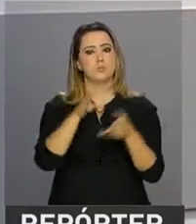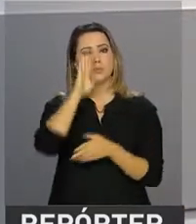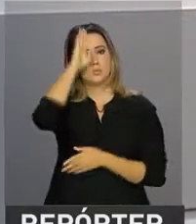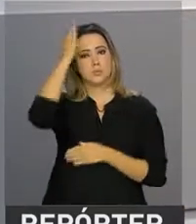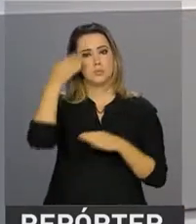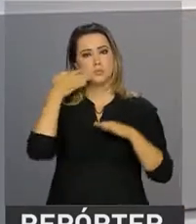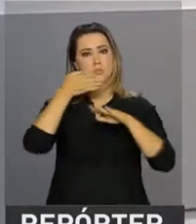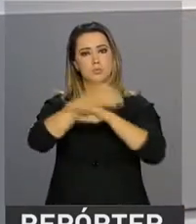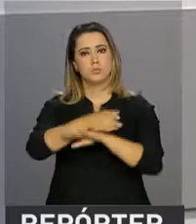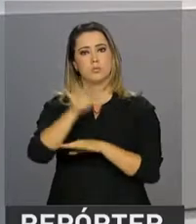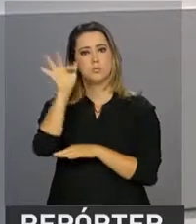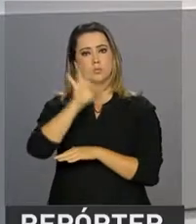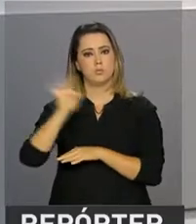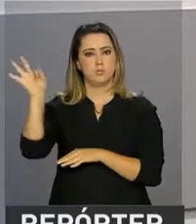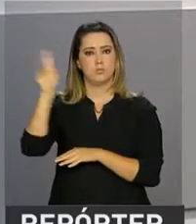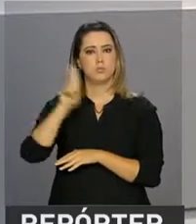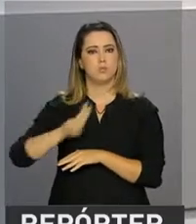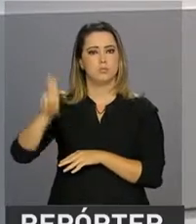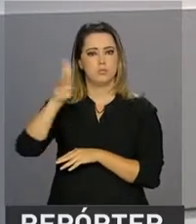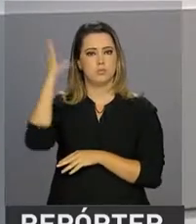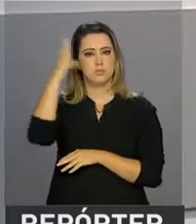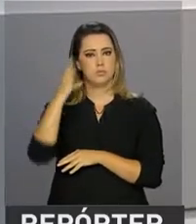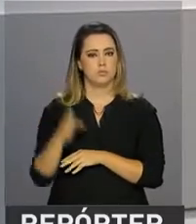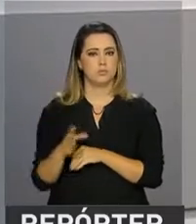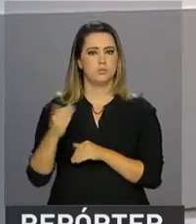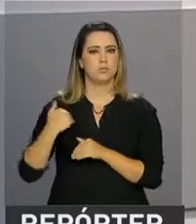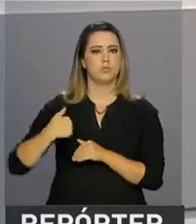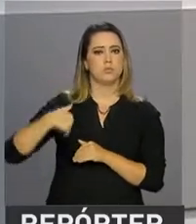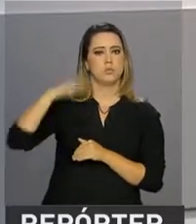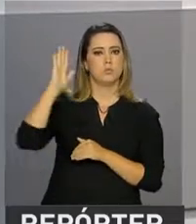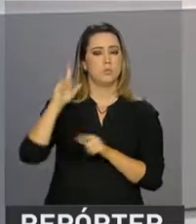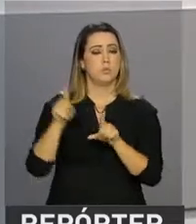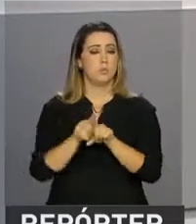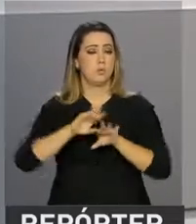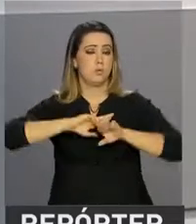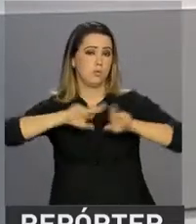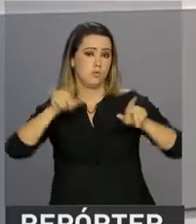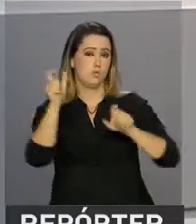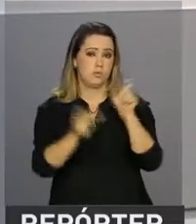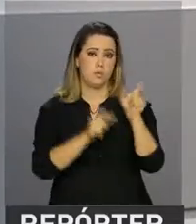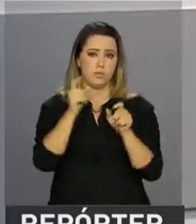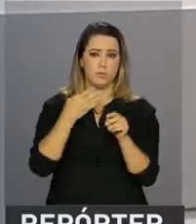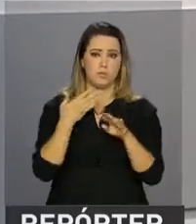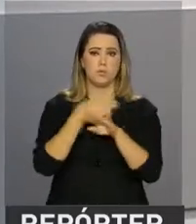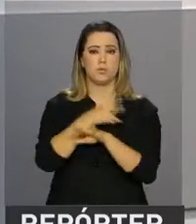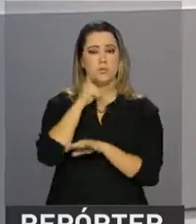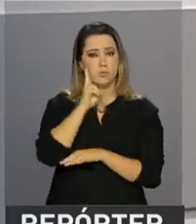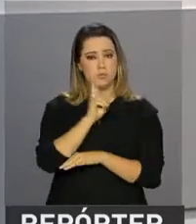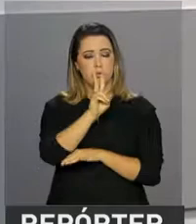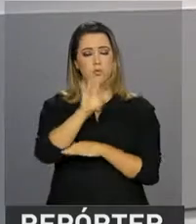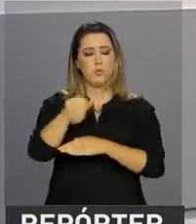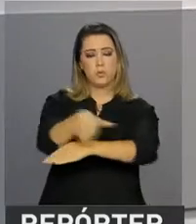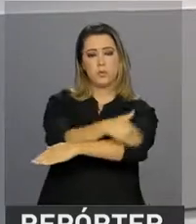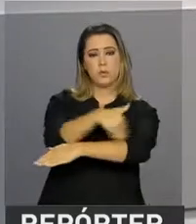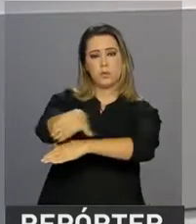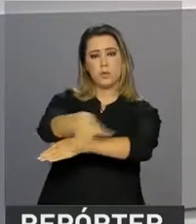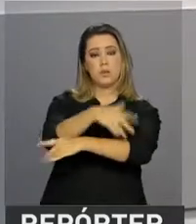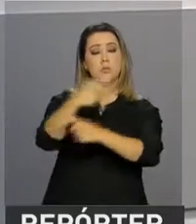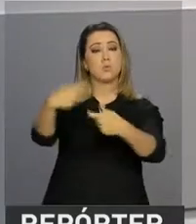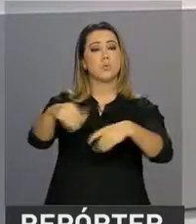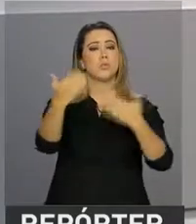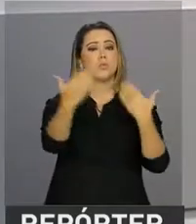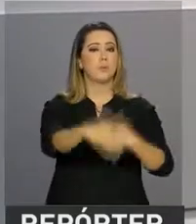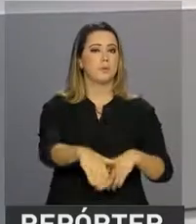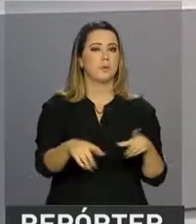principal forma de acesso às faculdades e universidades do brasil a maioria dos candidatos já consultou o cartão de confirmação